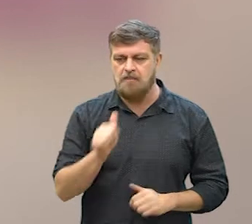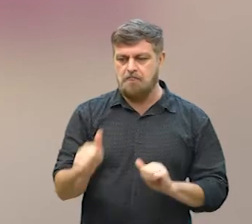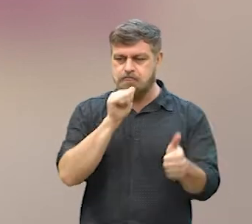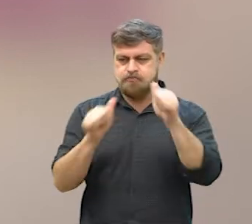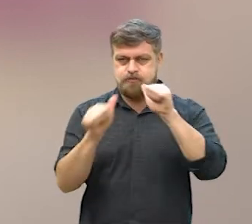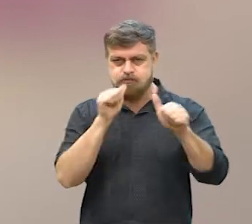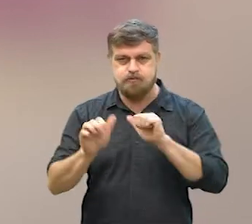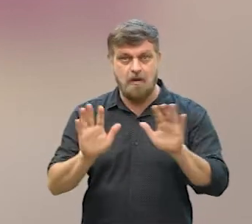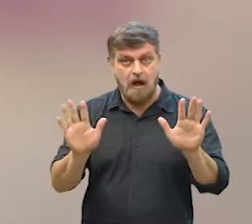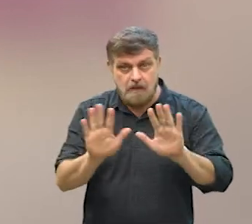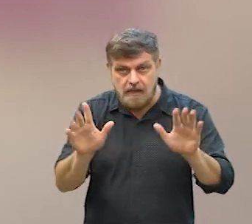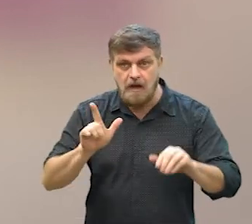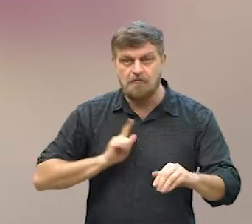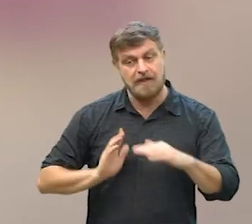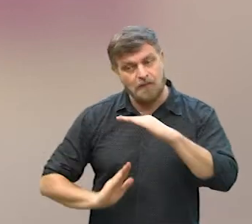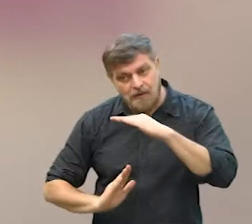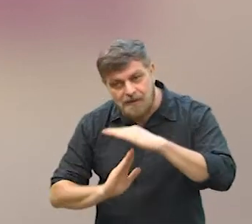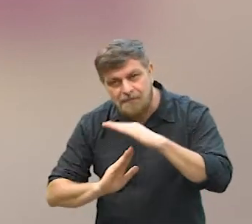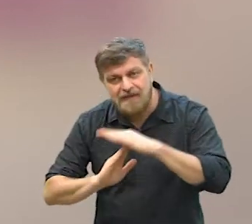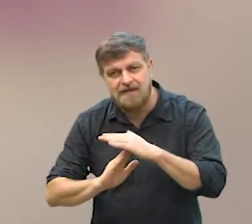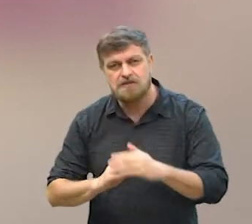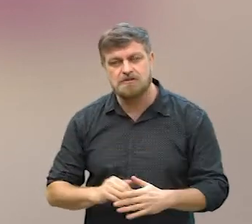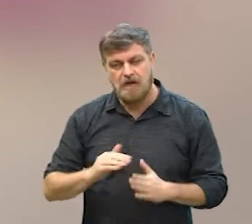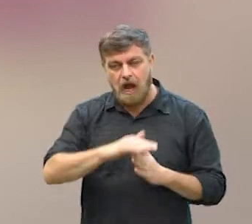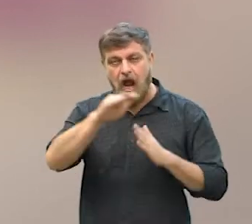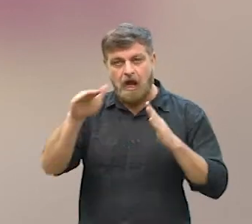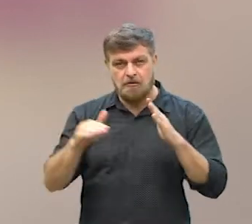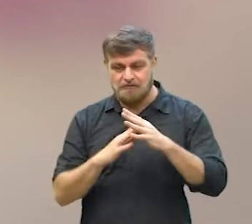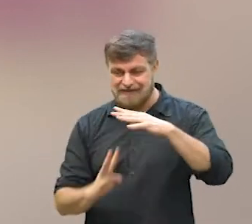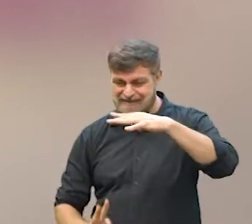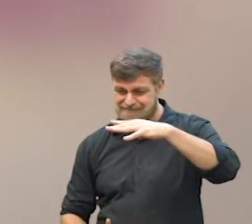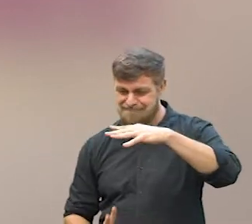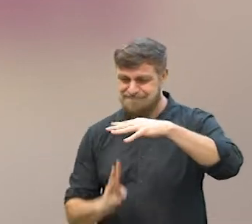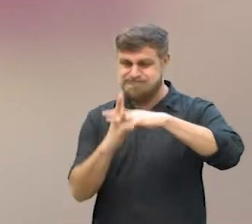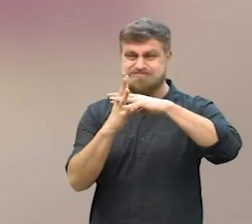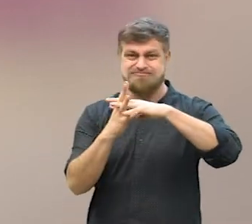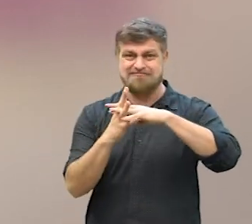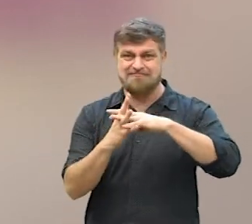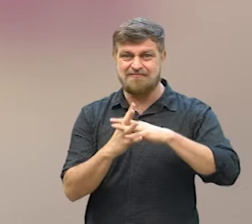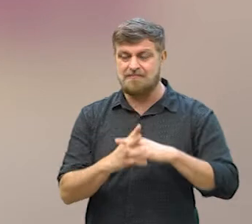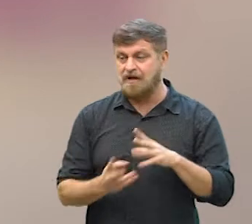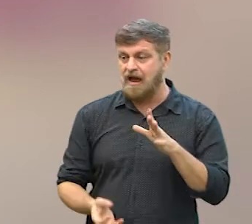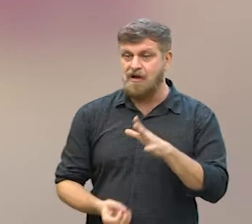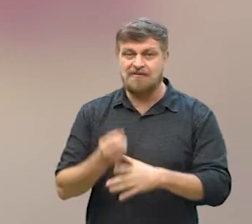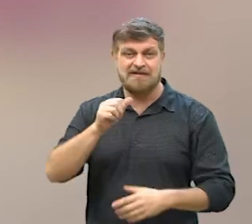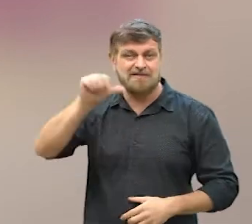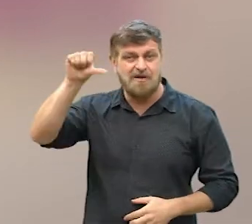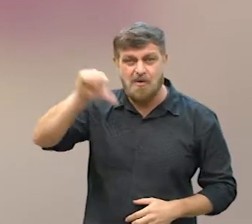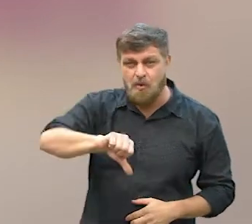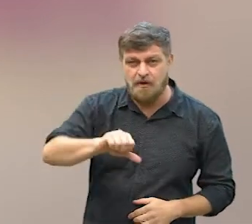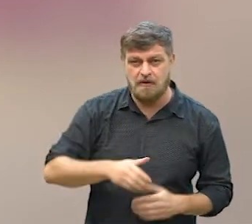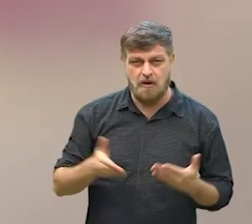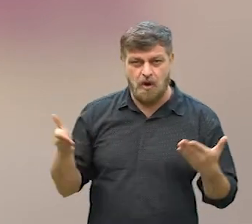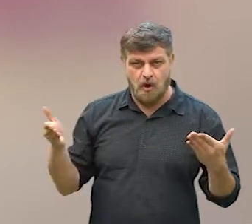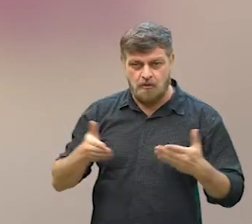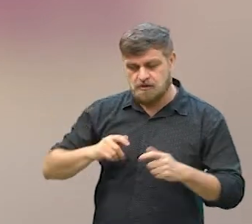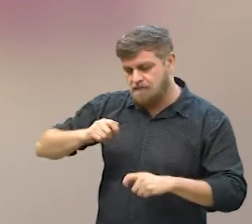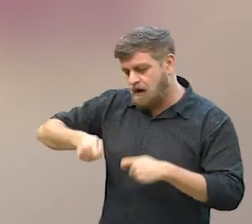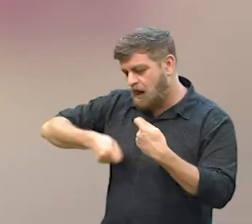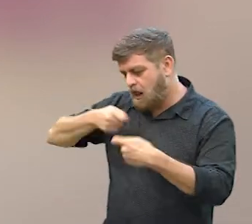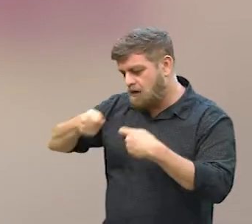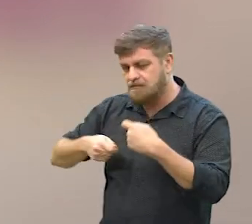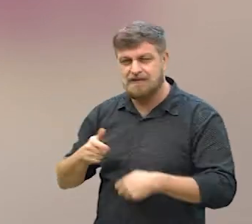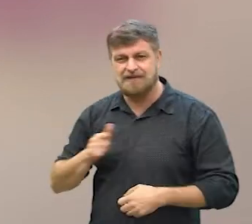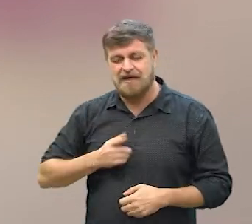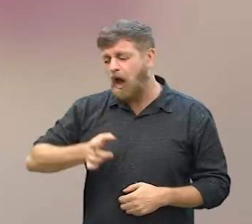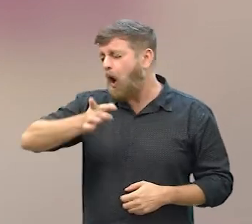mim, eu tomar muita água faz bem? Não, também faz mal. Então, tudo em excesso é lembrar que faz mal. Você tem uma